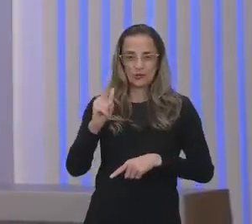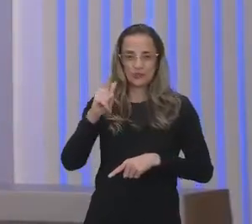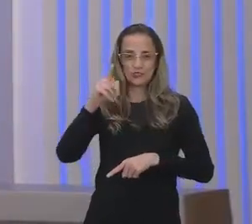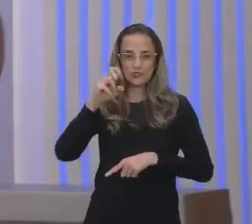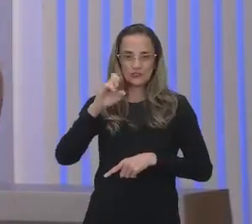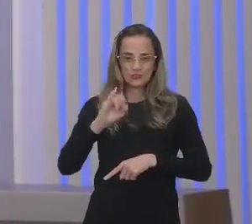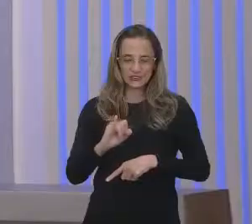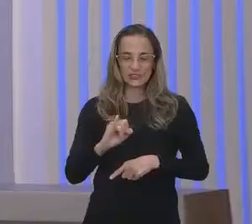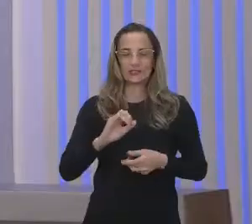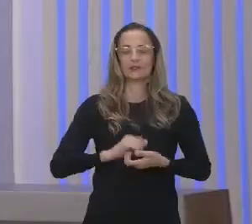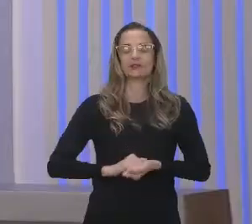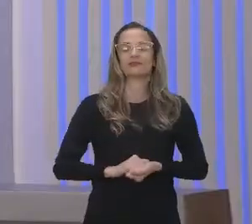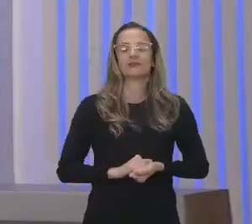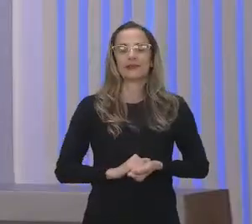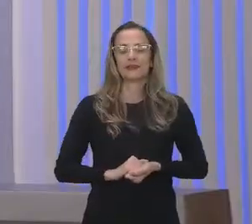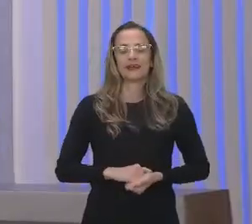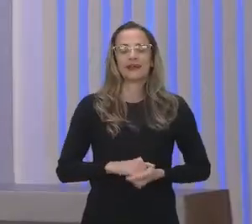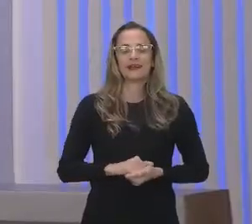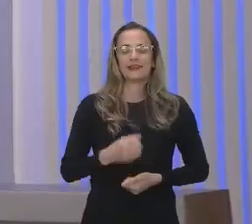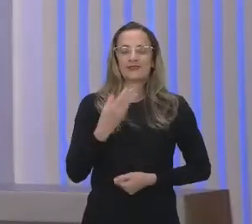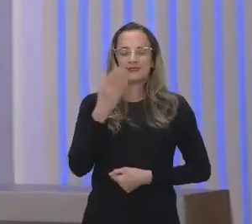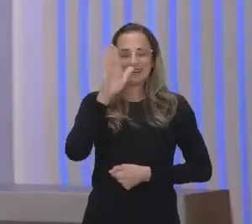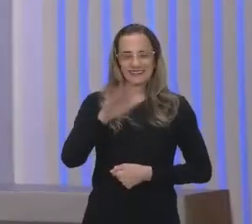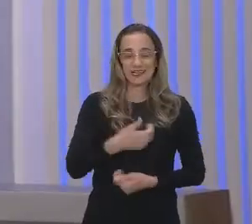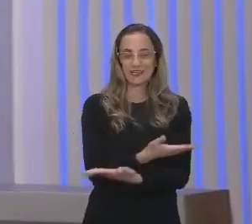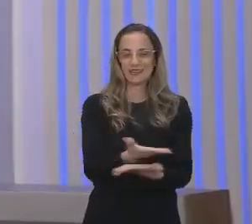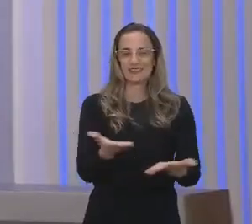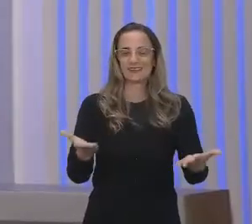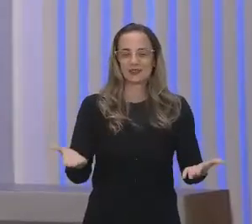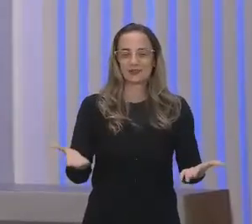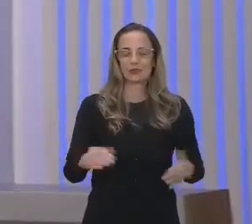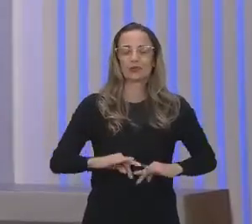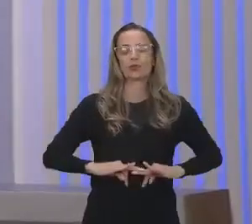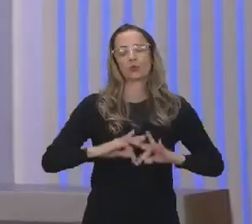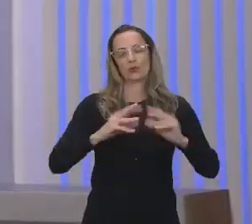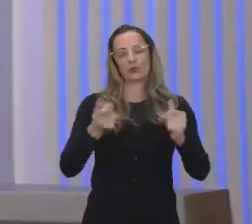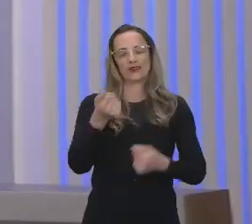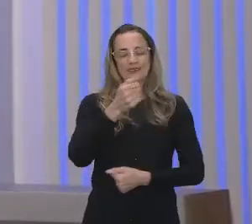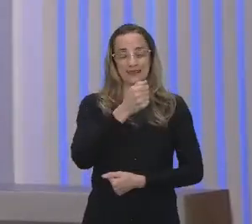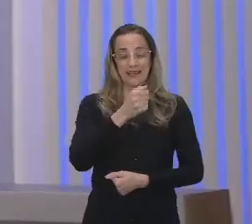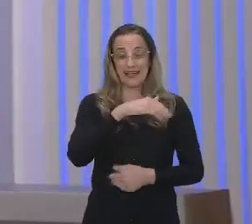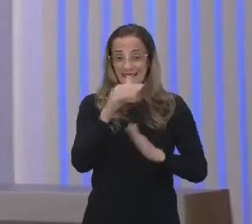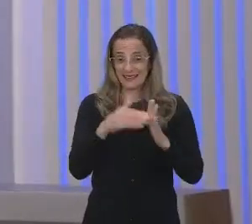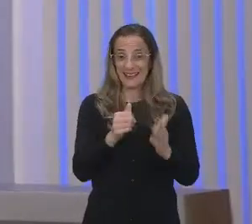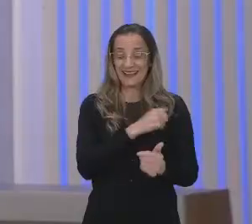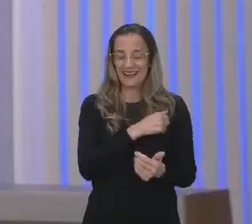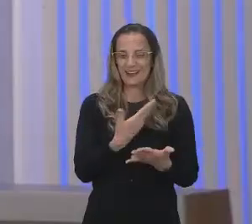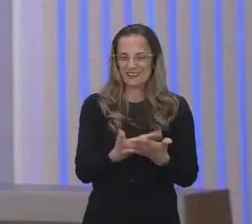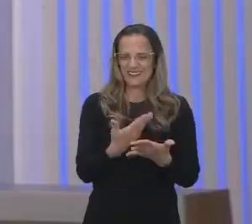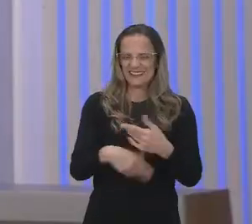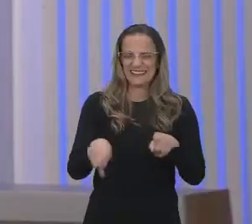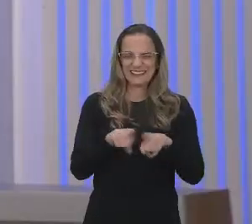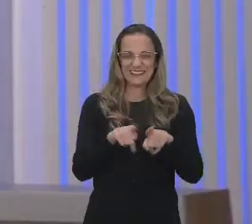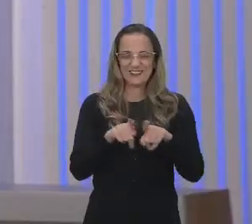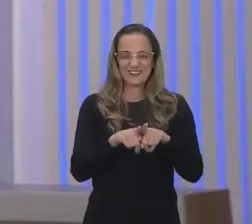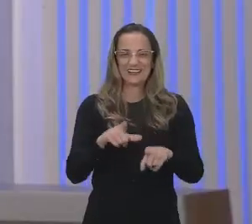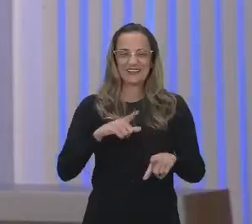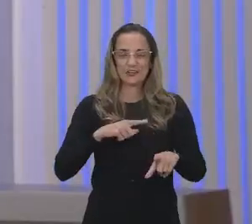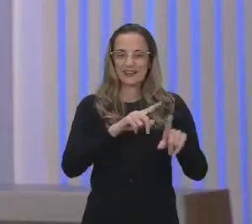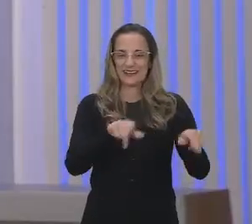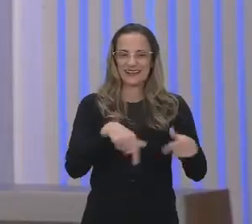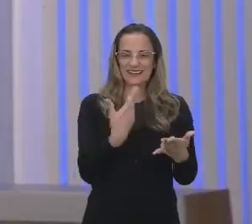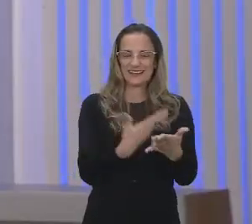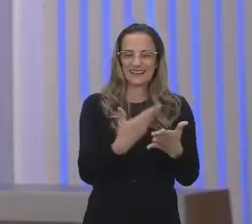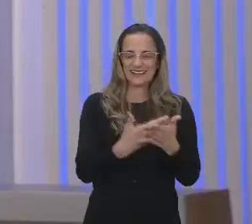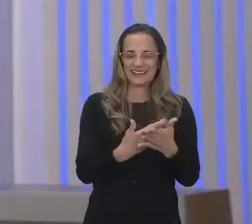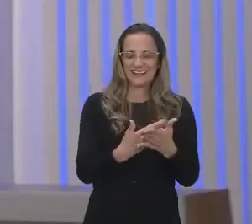Profissionais, professores, professoras, diretores e todos, até aluno, né? A última que nós tivemos aqui, a gente tinha até uma sala